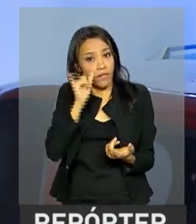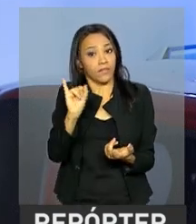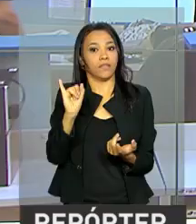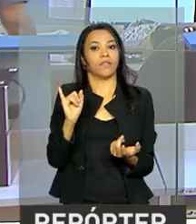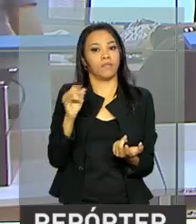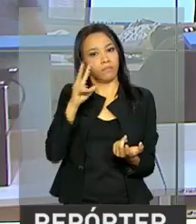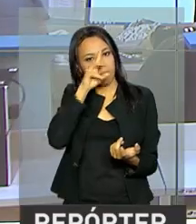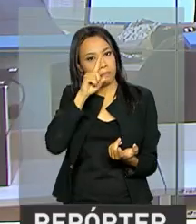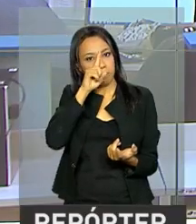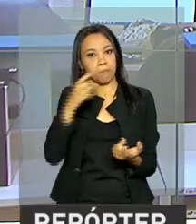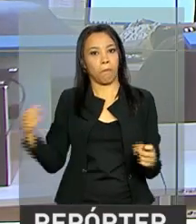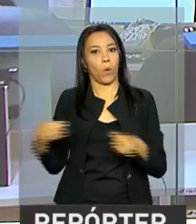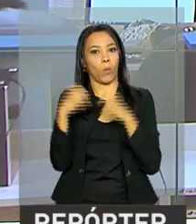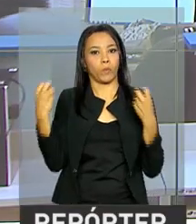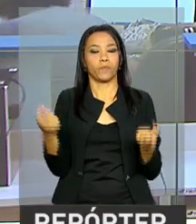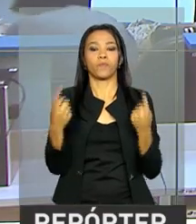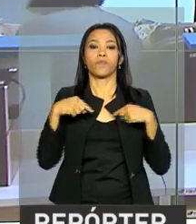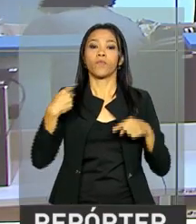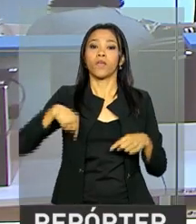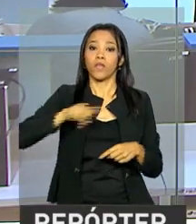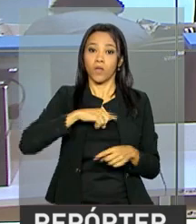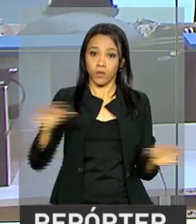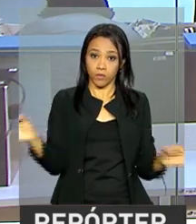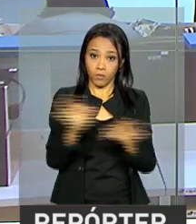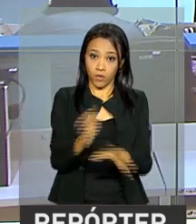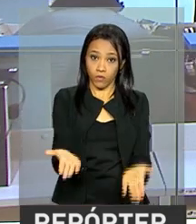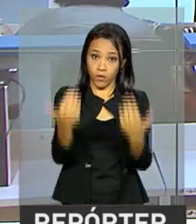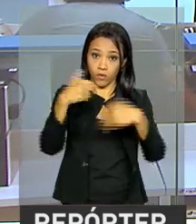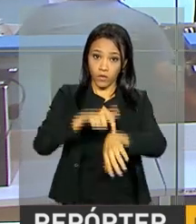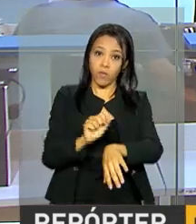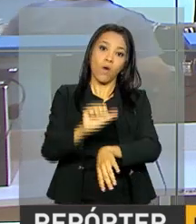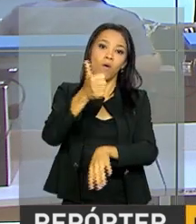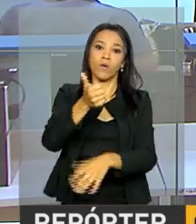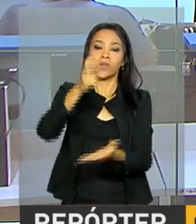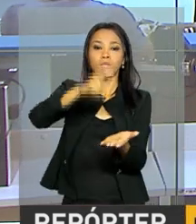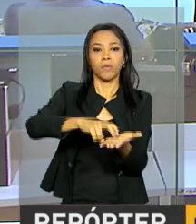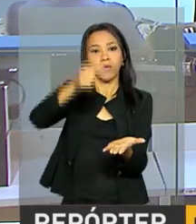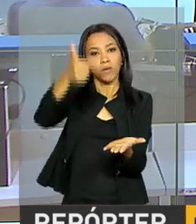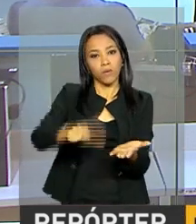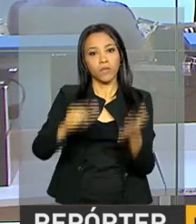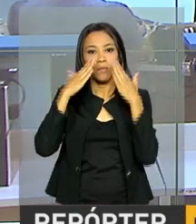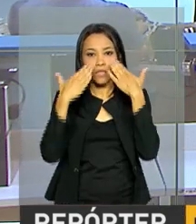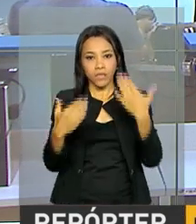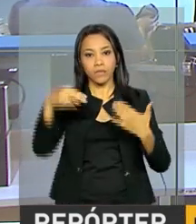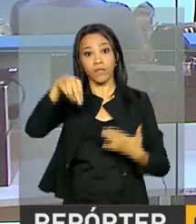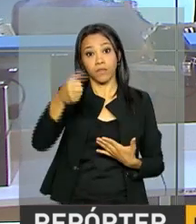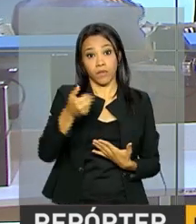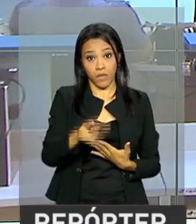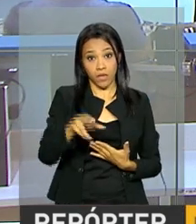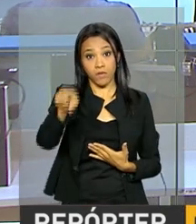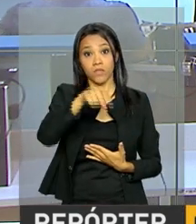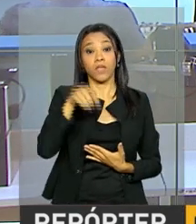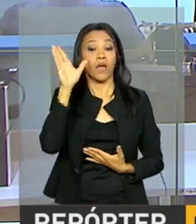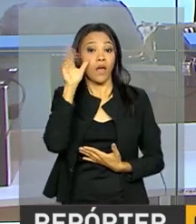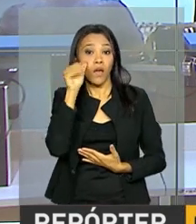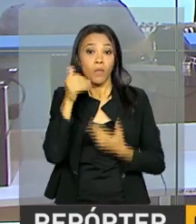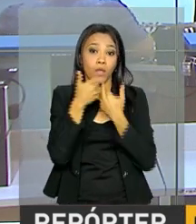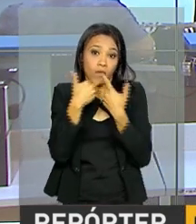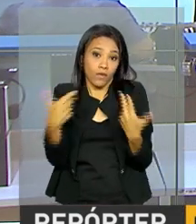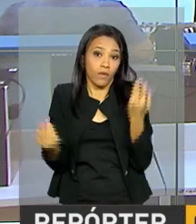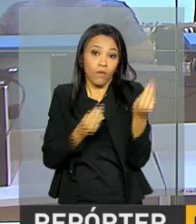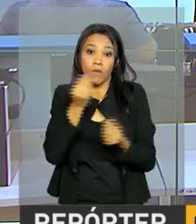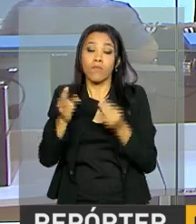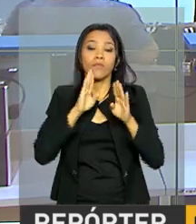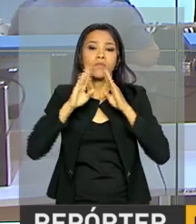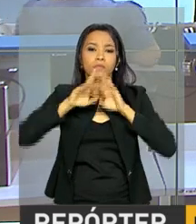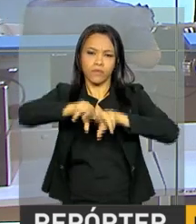acidente e nós ficamos por aqui Voltamos às 11 da manhã na próxima edição do repórter NBR acompanha as novidades também Pelas nossas